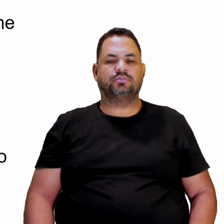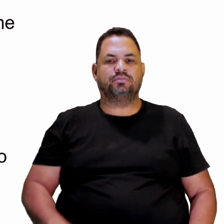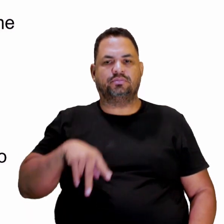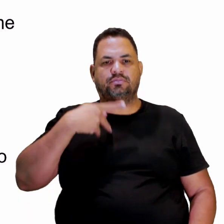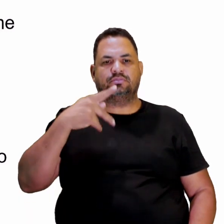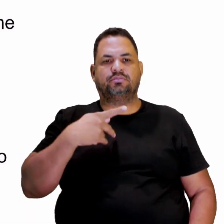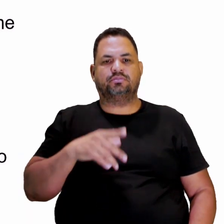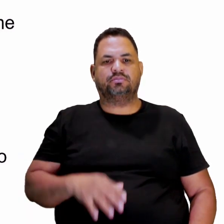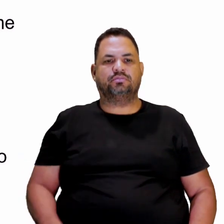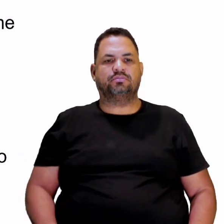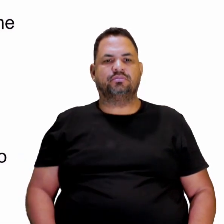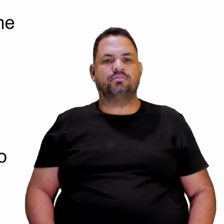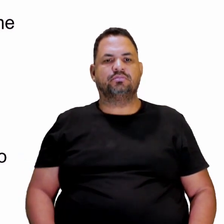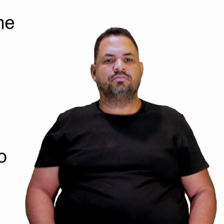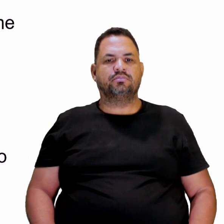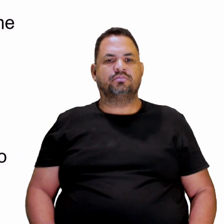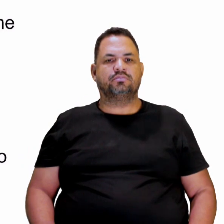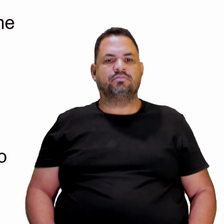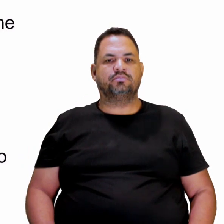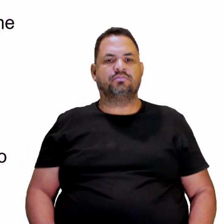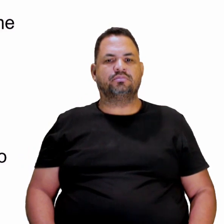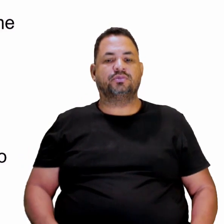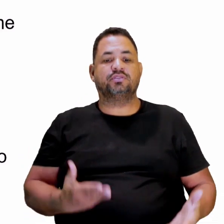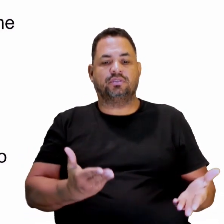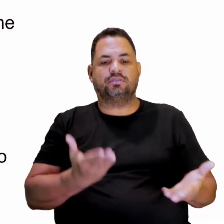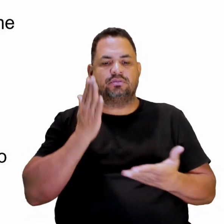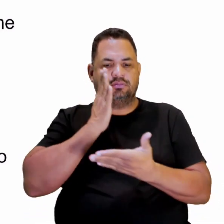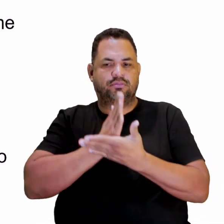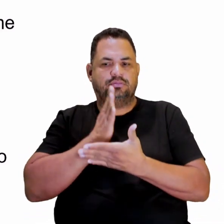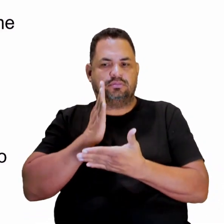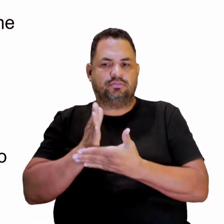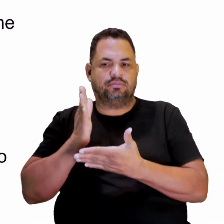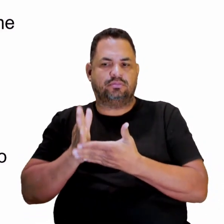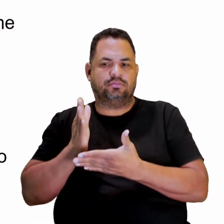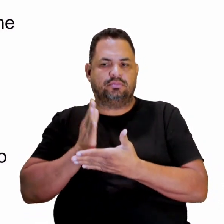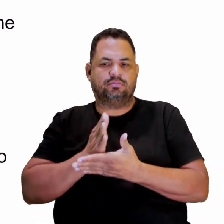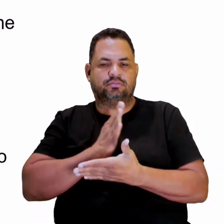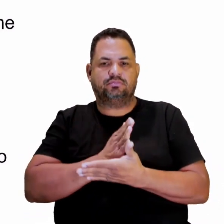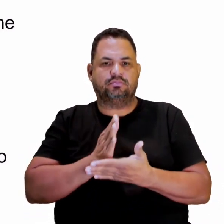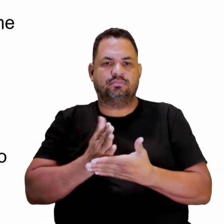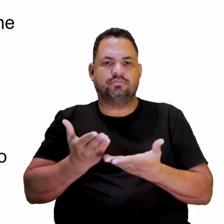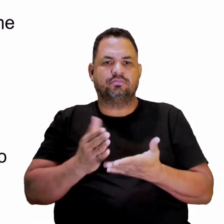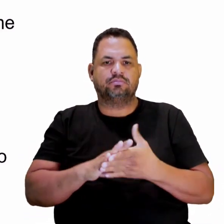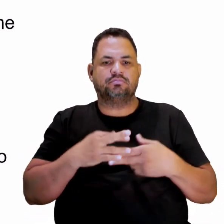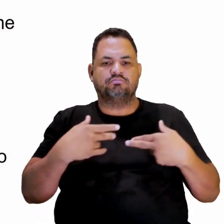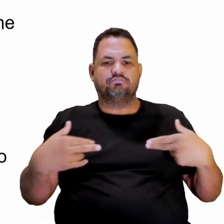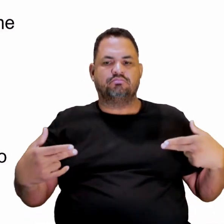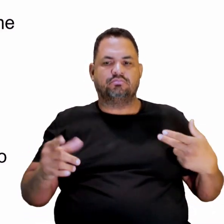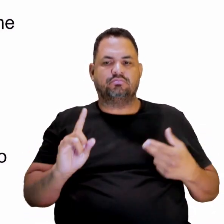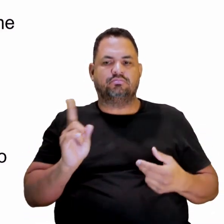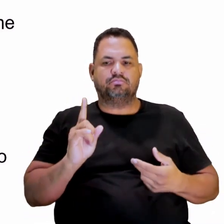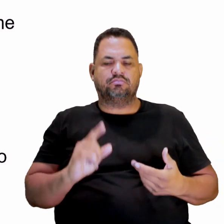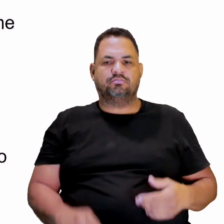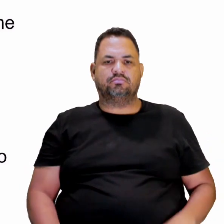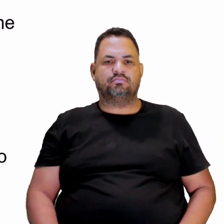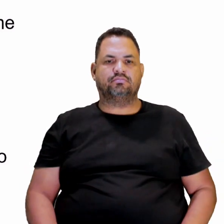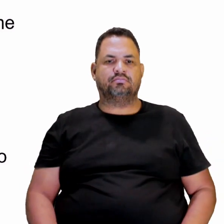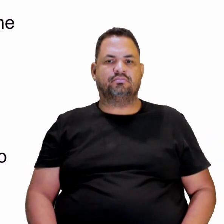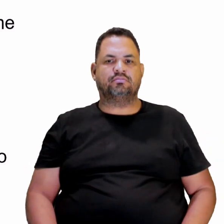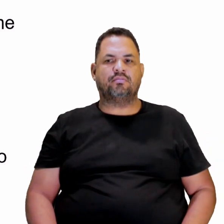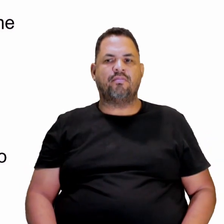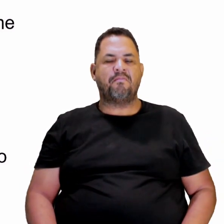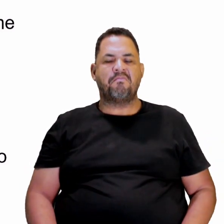de parcela. Você recebeu a parcela? Parcela é algo, né? É uma coisa. Não